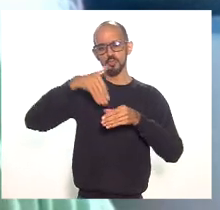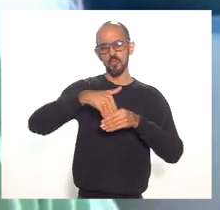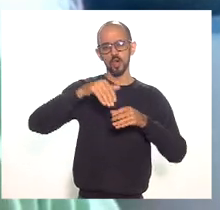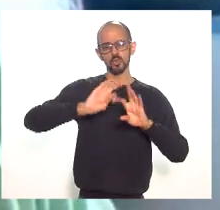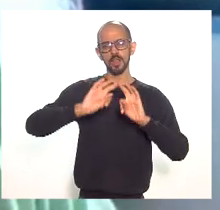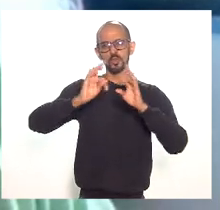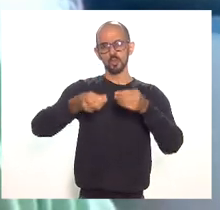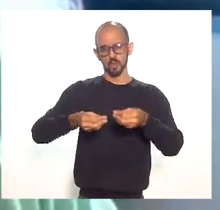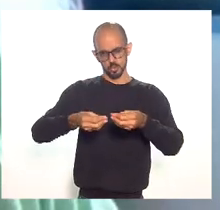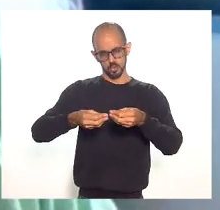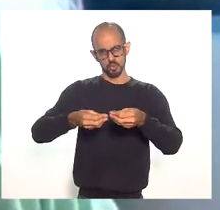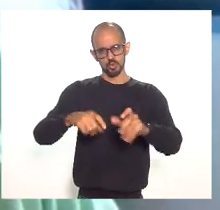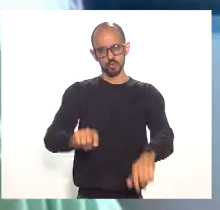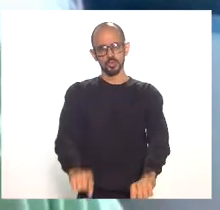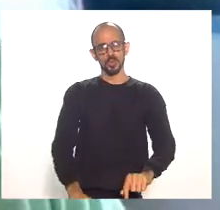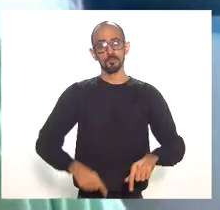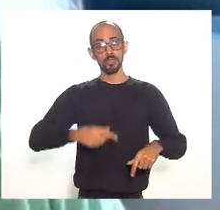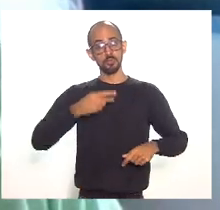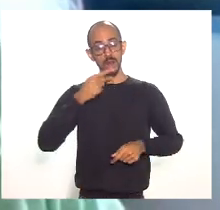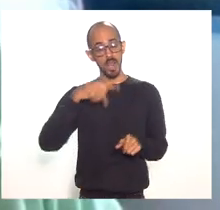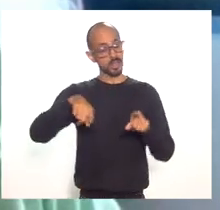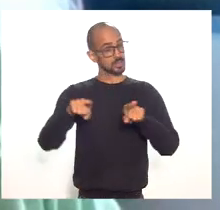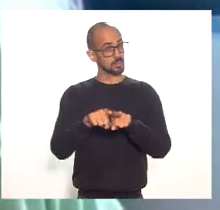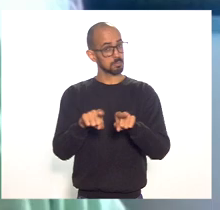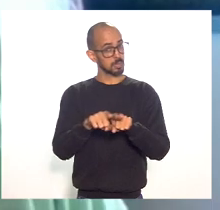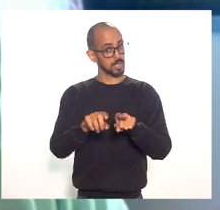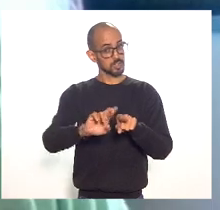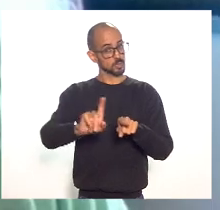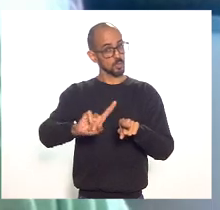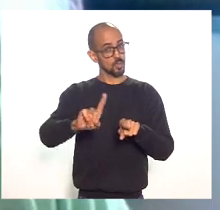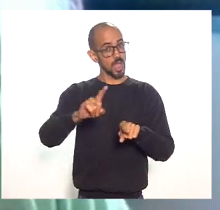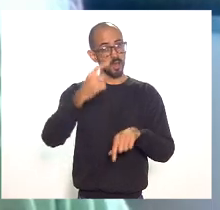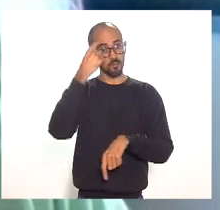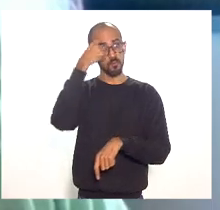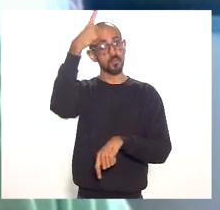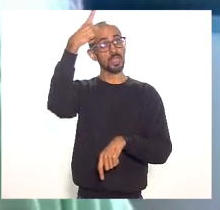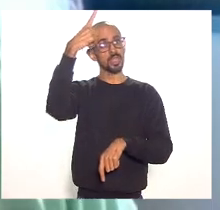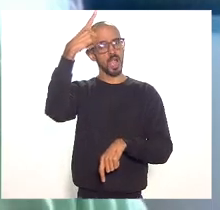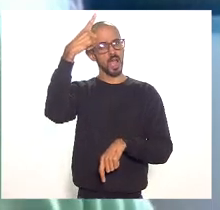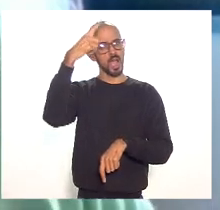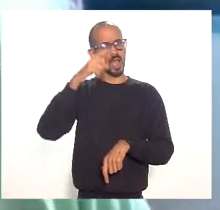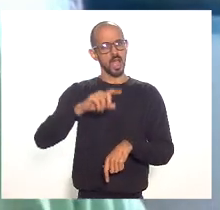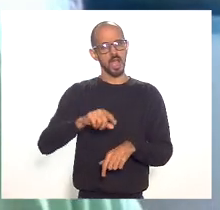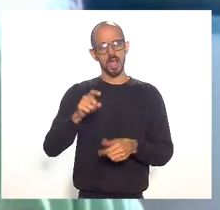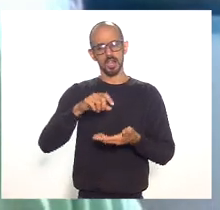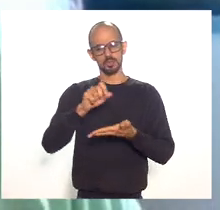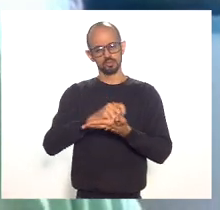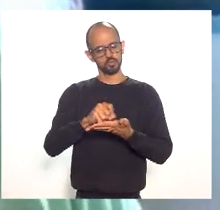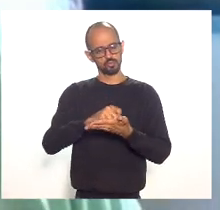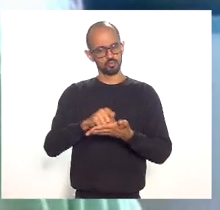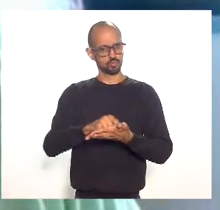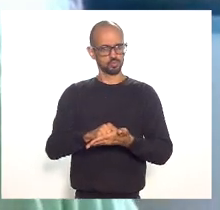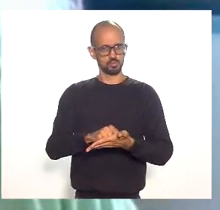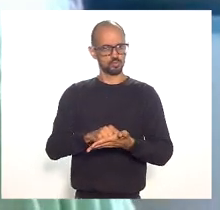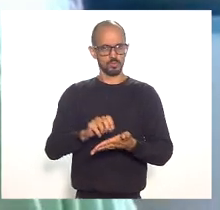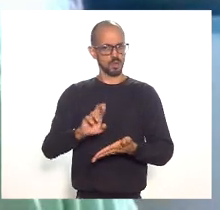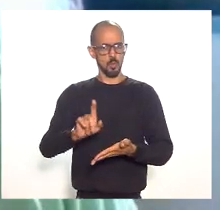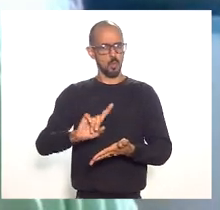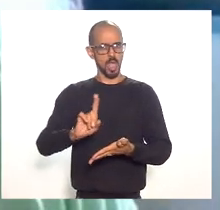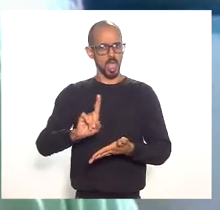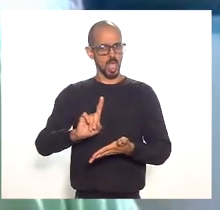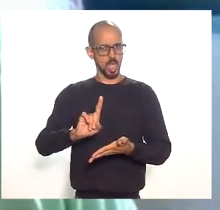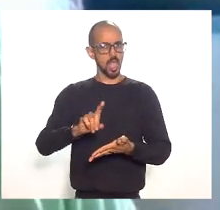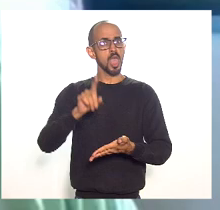todas e dizendo que isso não surgiu da cabeça das autoras e do autor. Surgiu